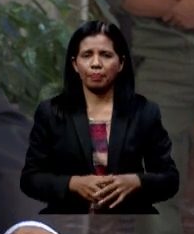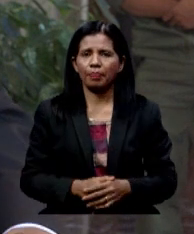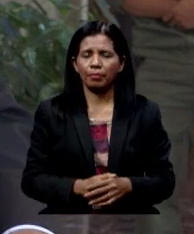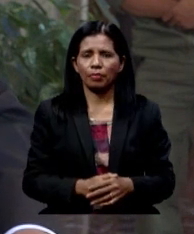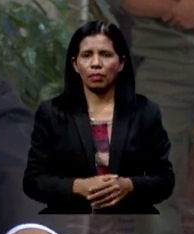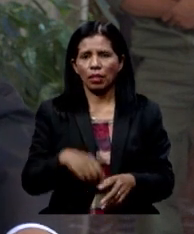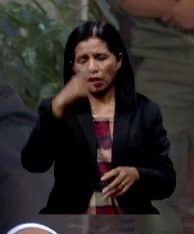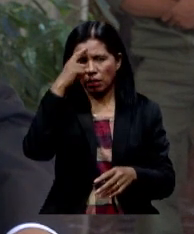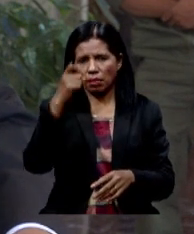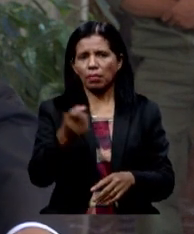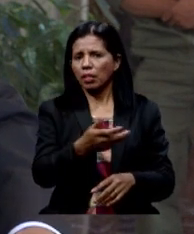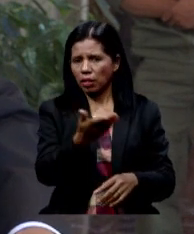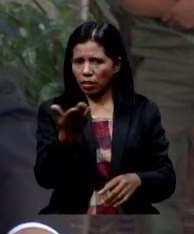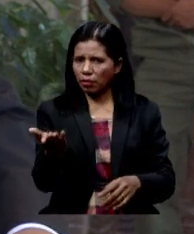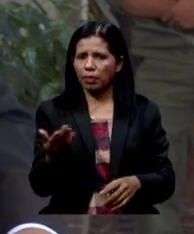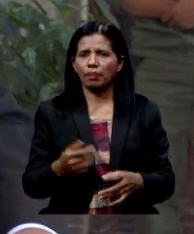também imi